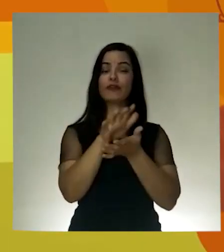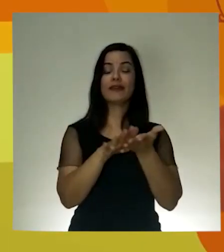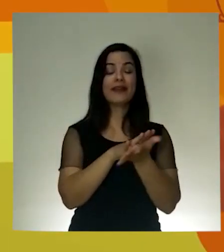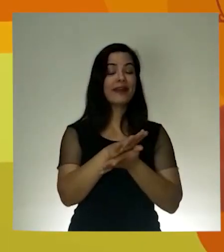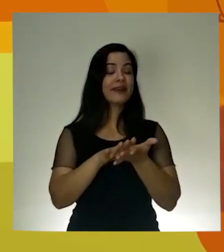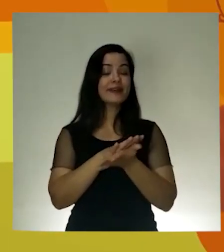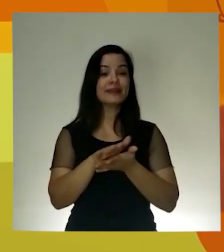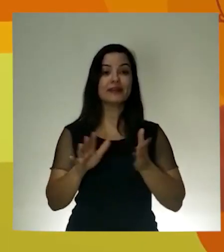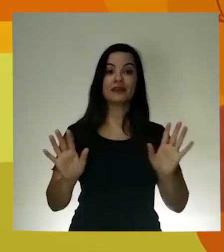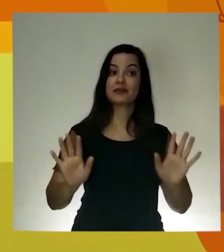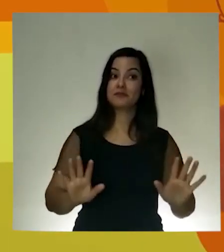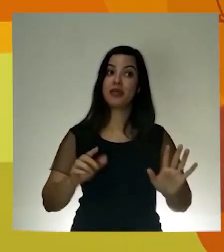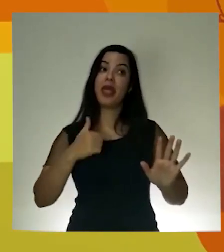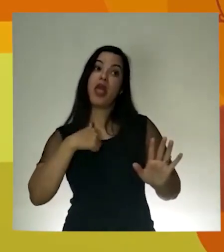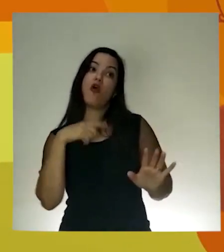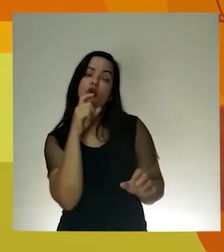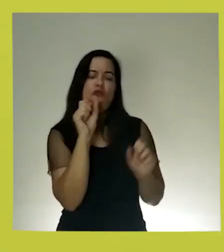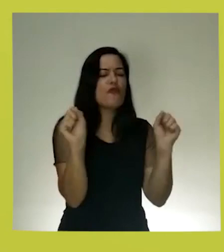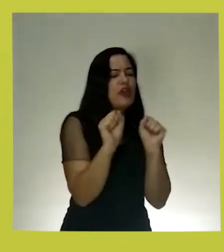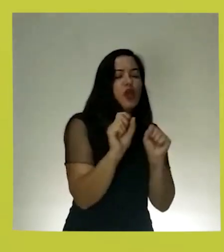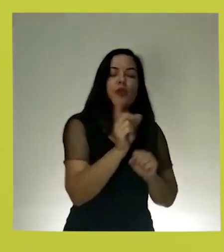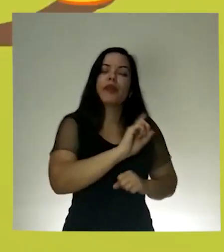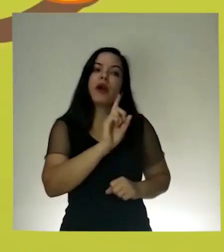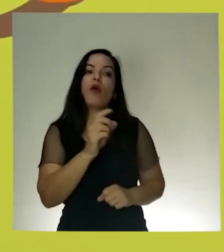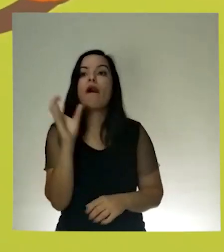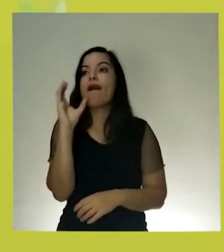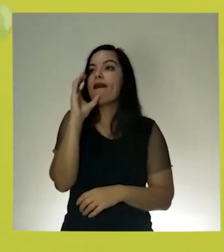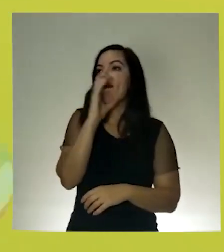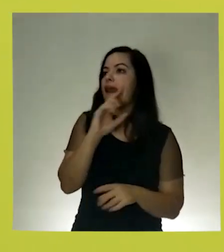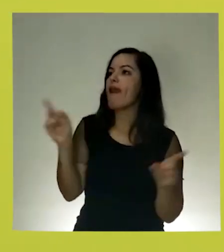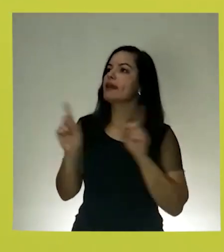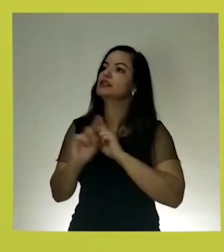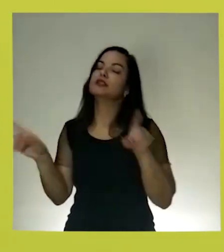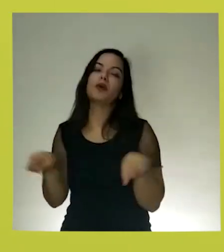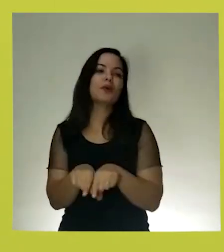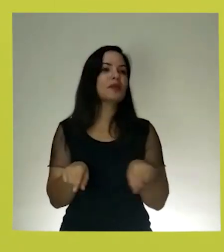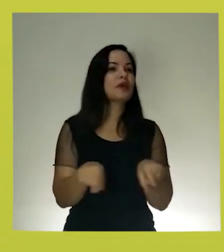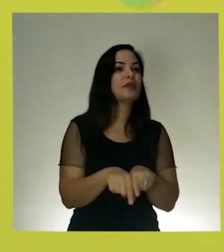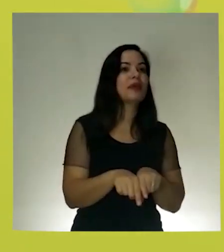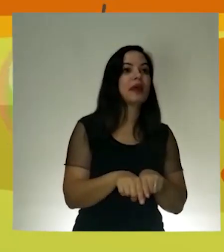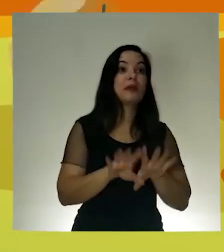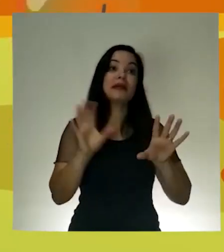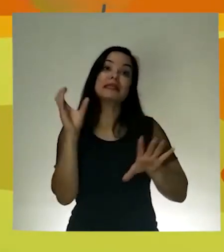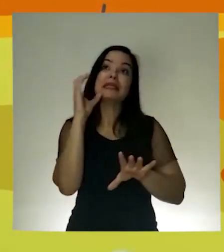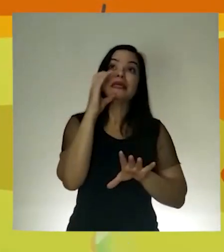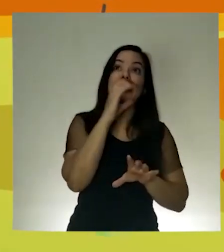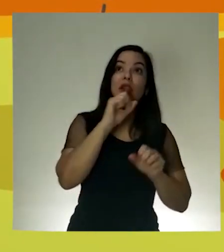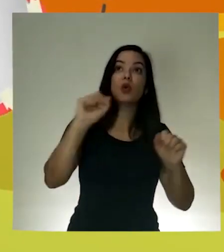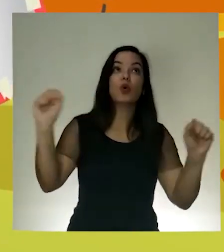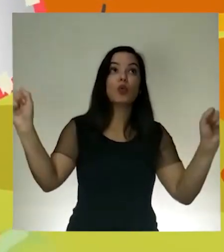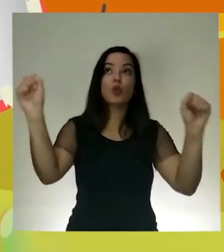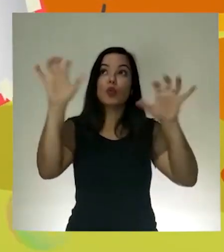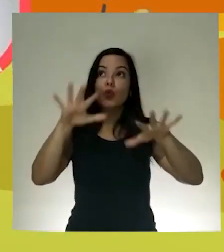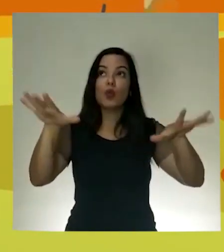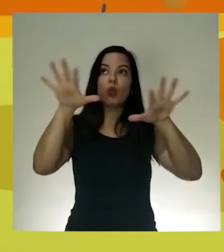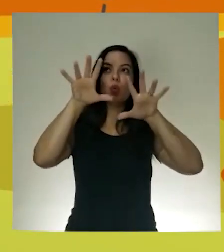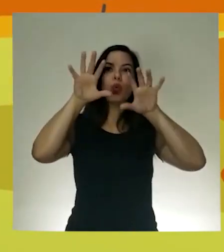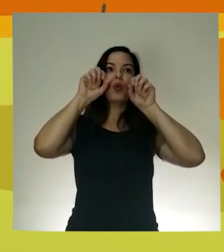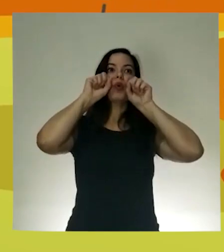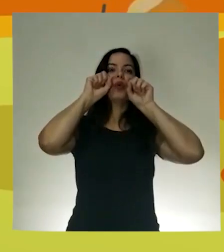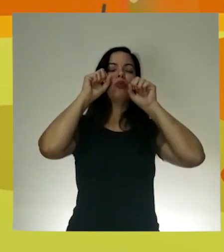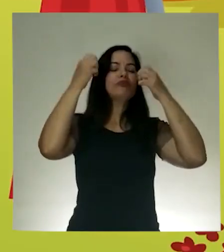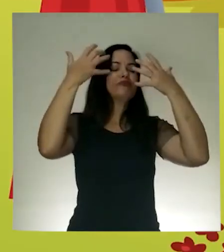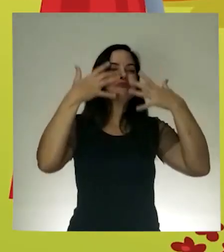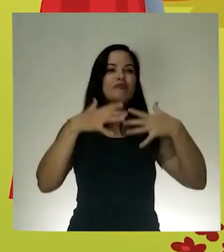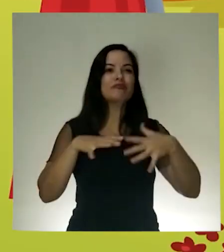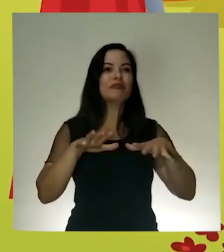Não sou frio nem quente, só não guardo o calor do ambiente. Por isso quando chega o frio, ai, ai,